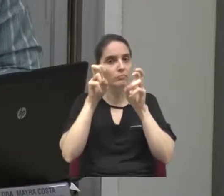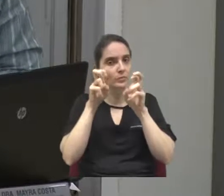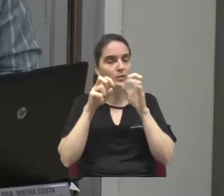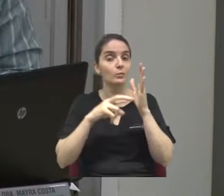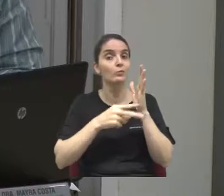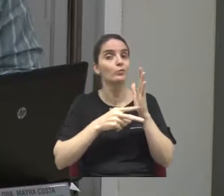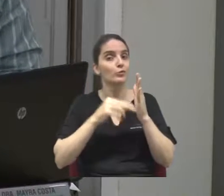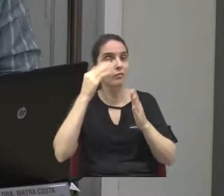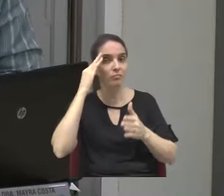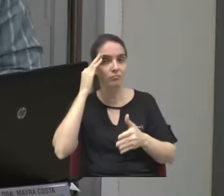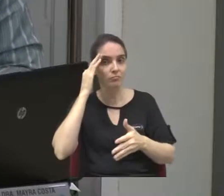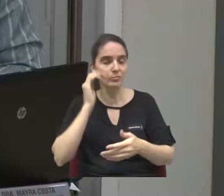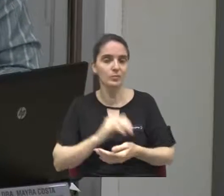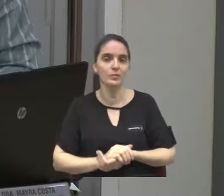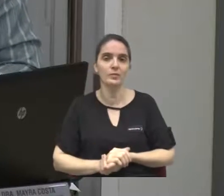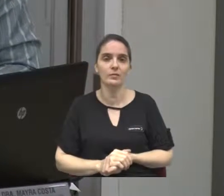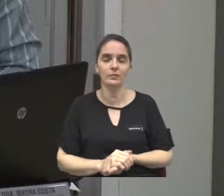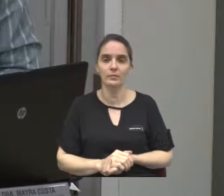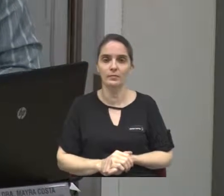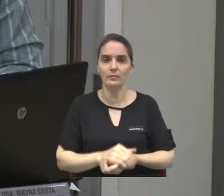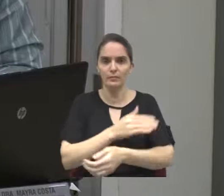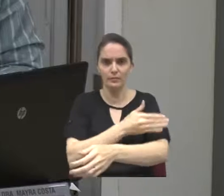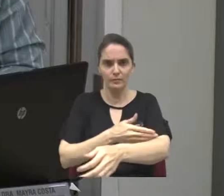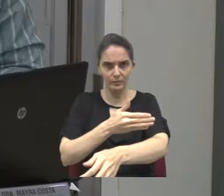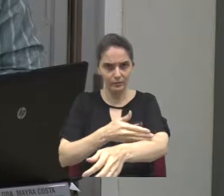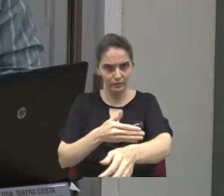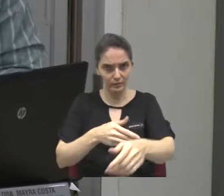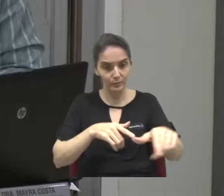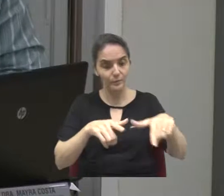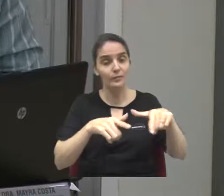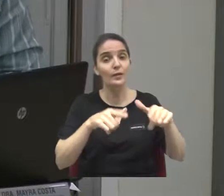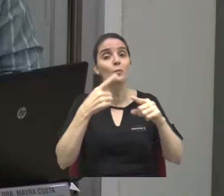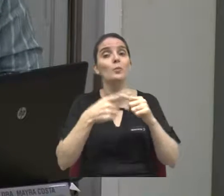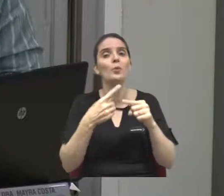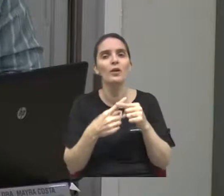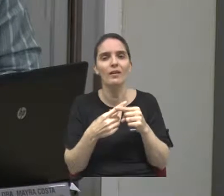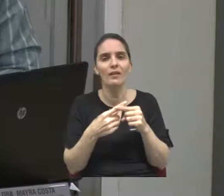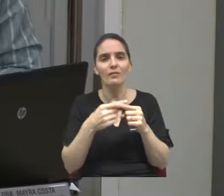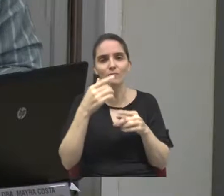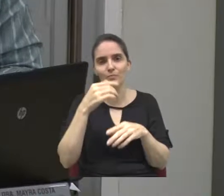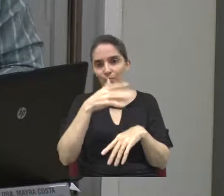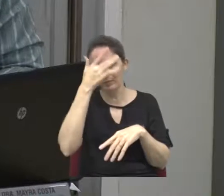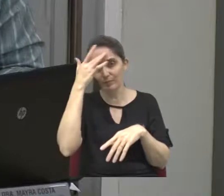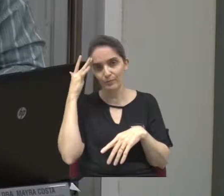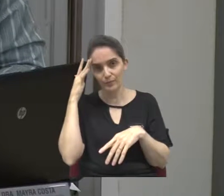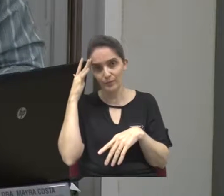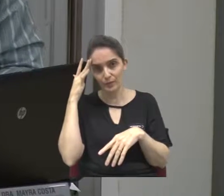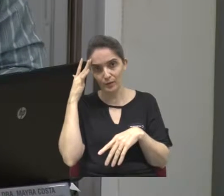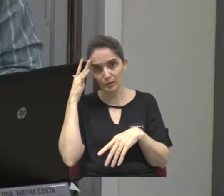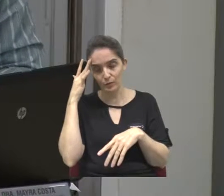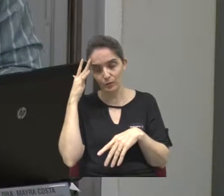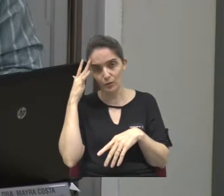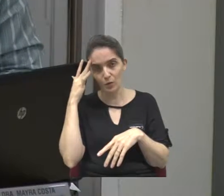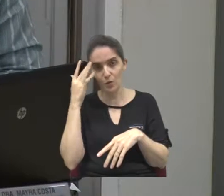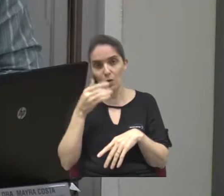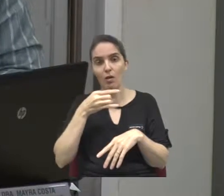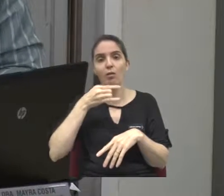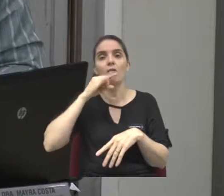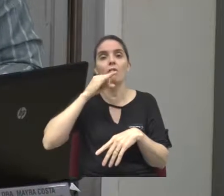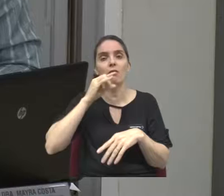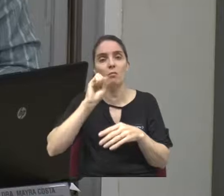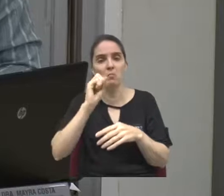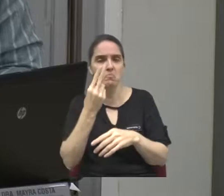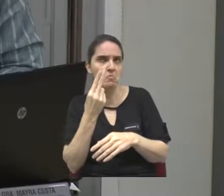dos acidentes de trabalho por causa do uso de álcool e outras drogas. Então, realmente, a gente só